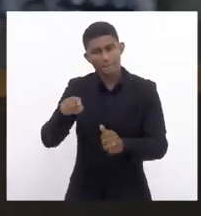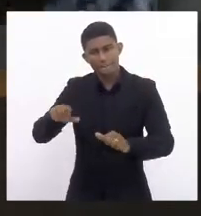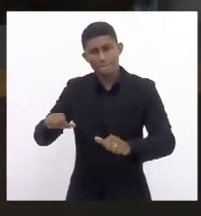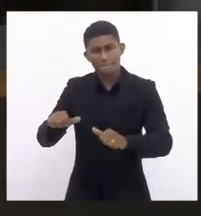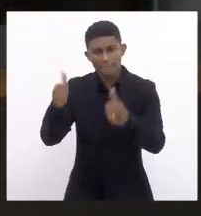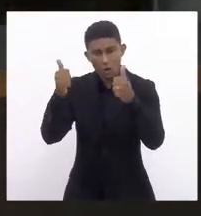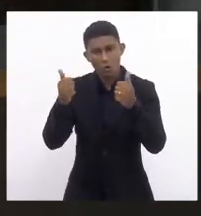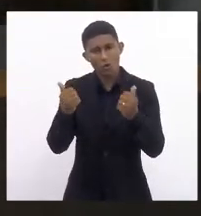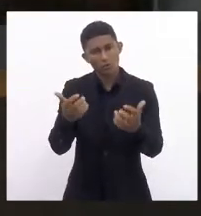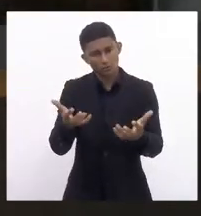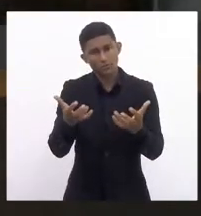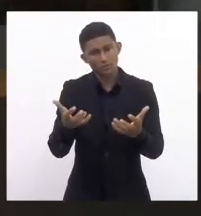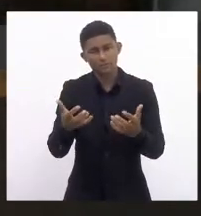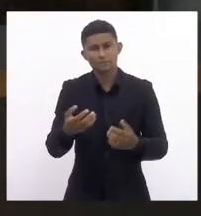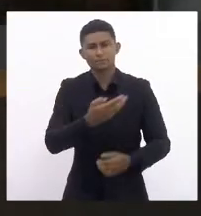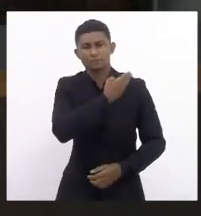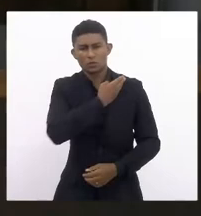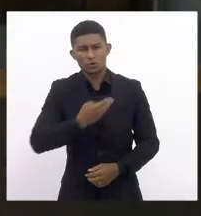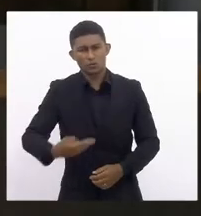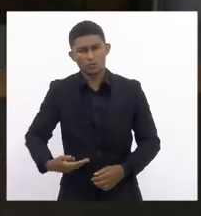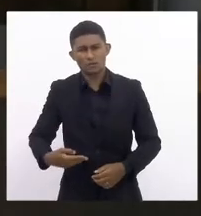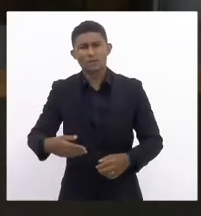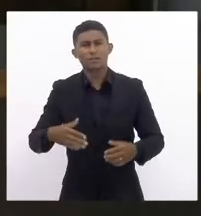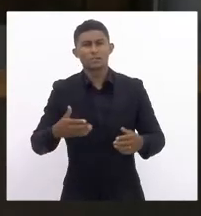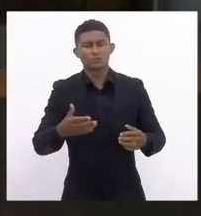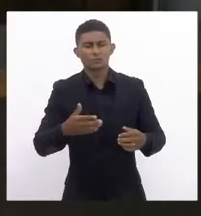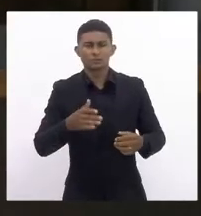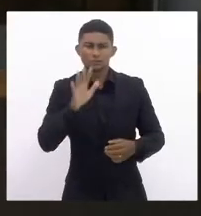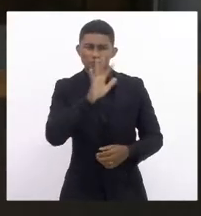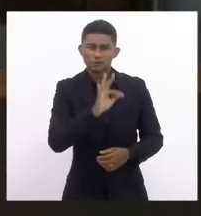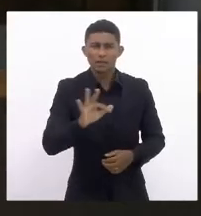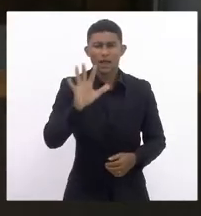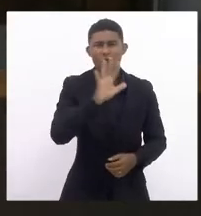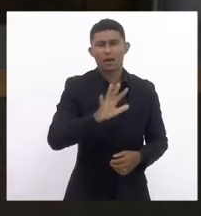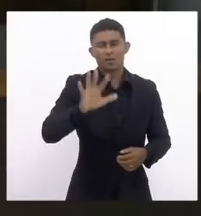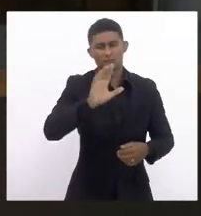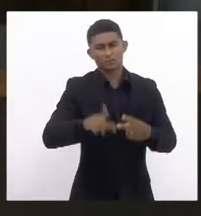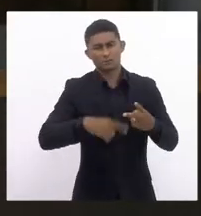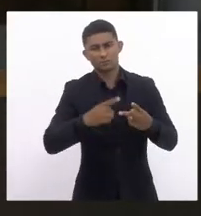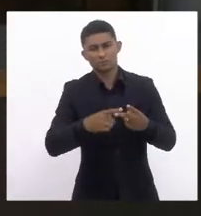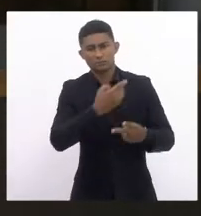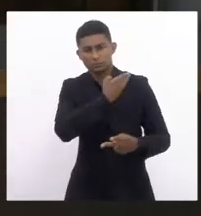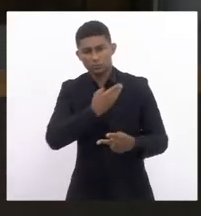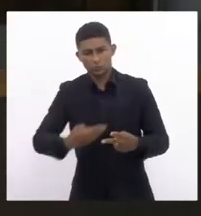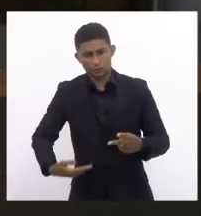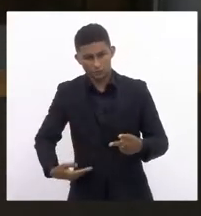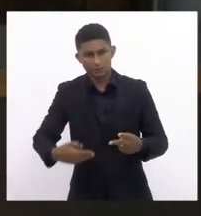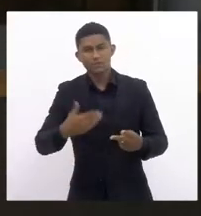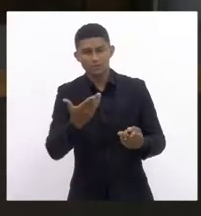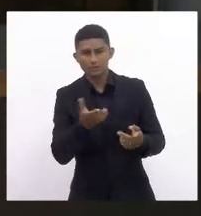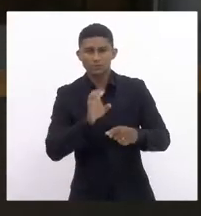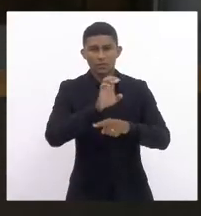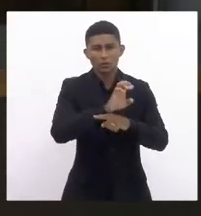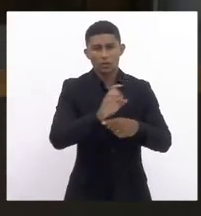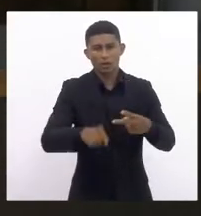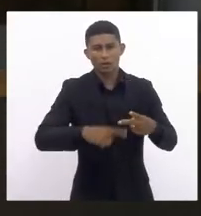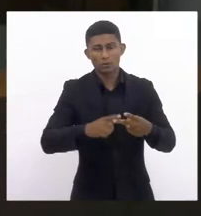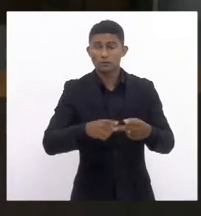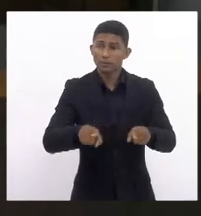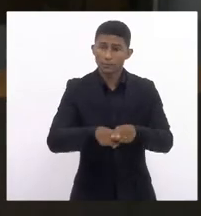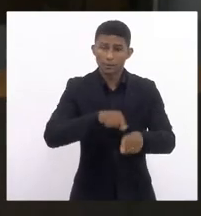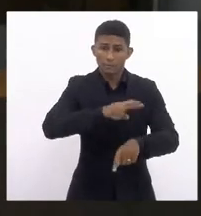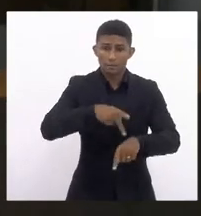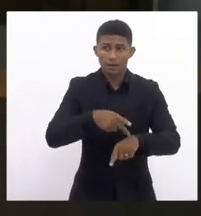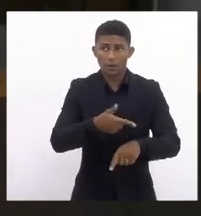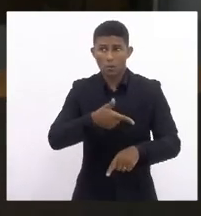ajuda dos governos, ajuda do governo federal, do governo estadual, internacional, que é necessário. A